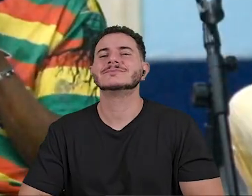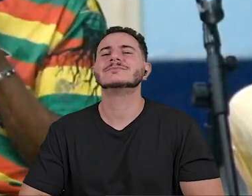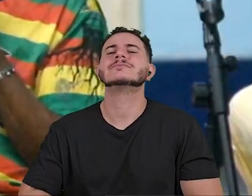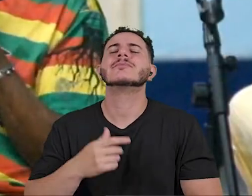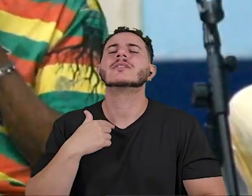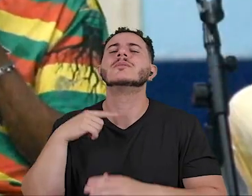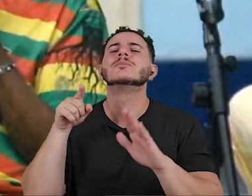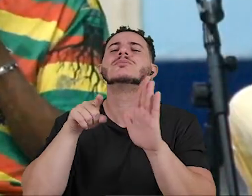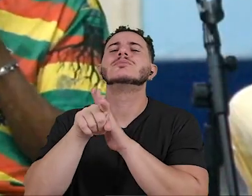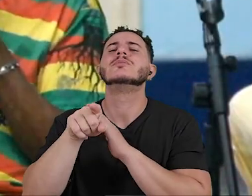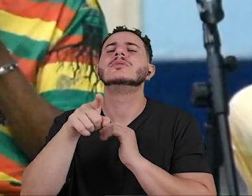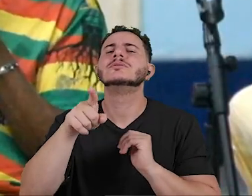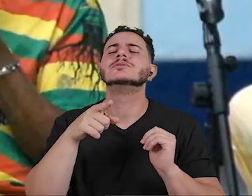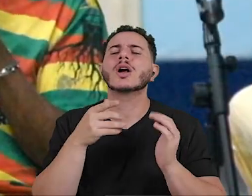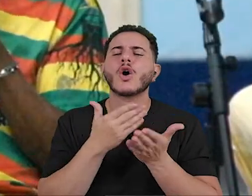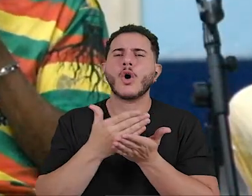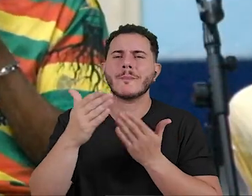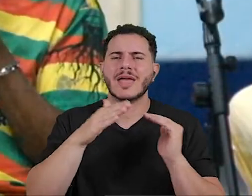Eu